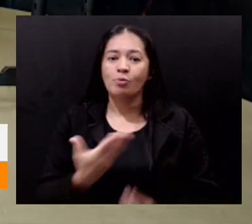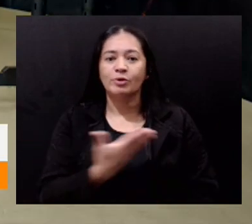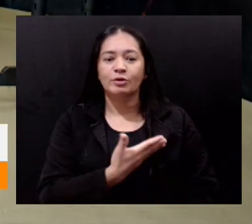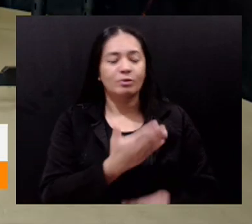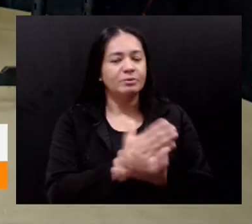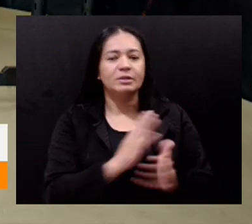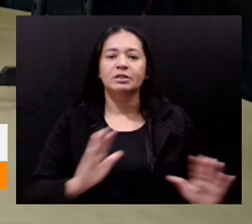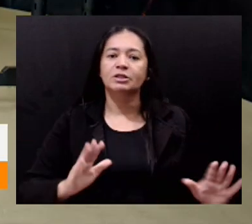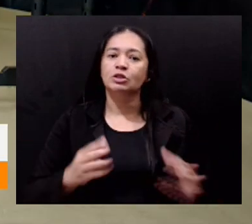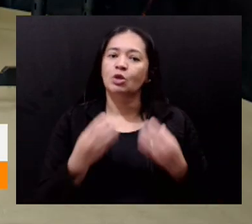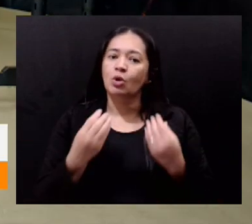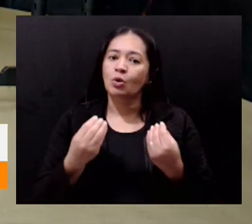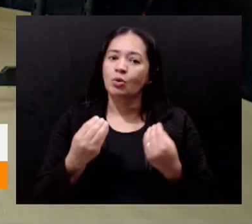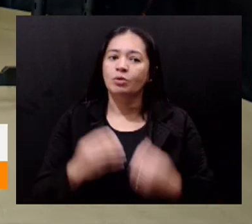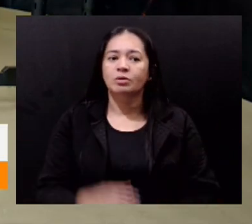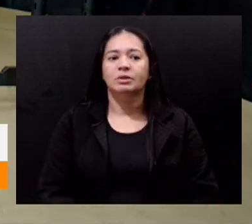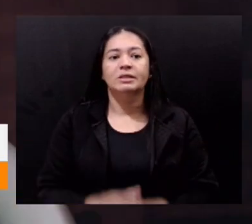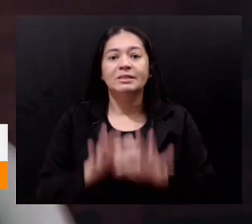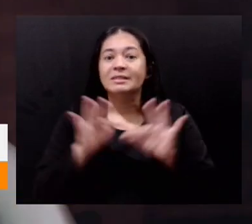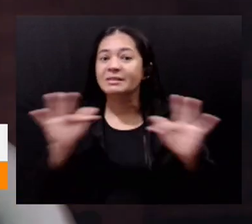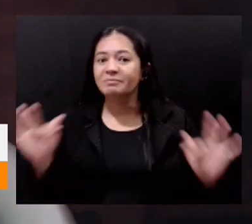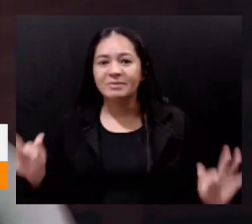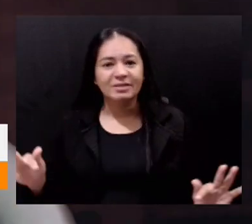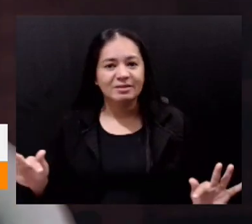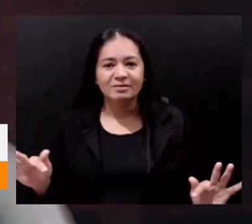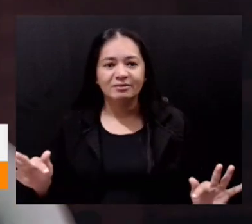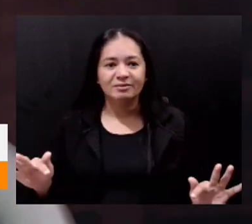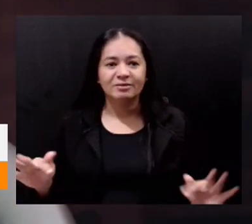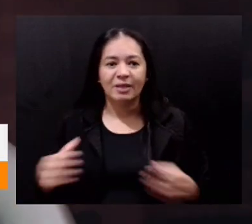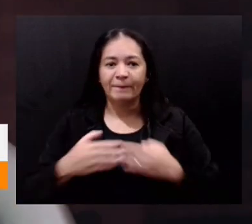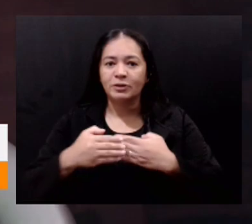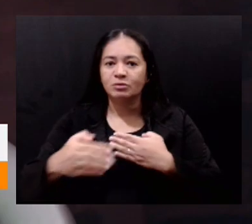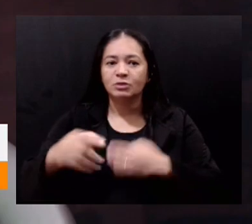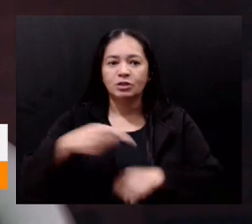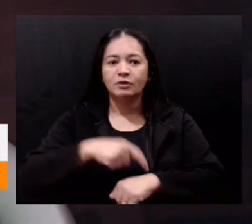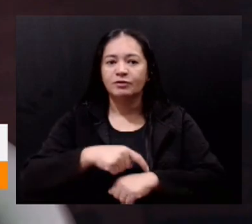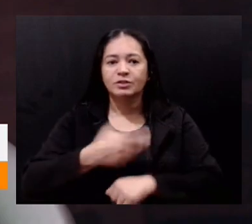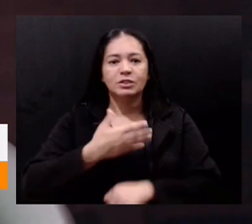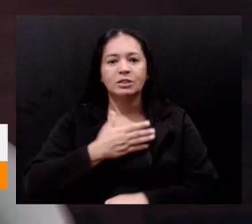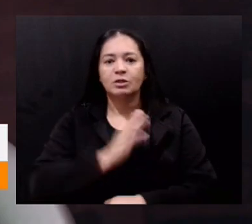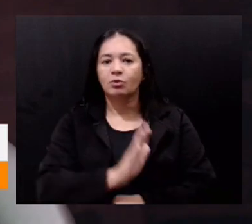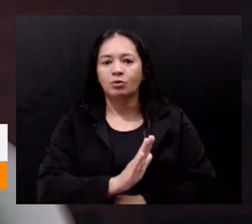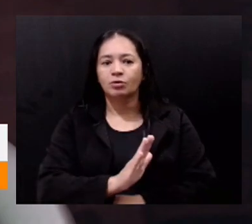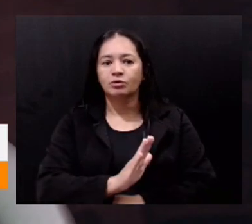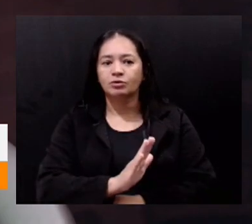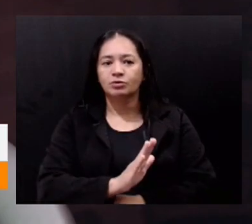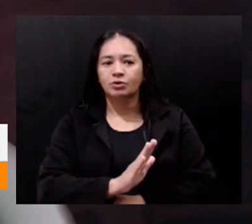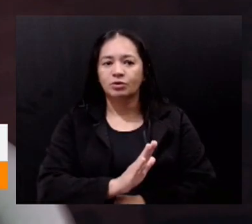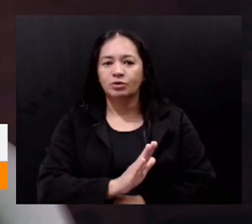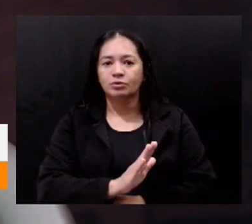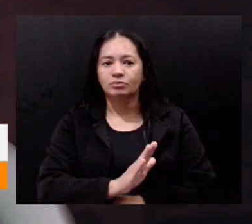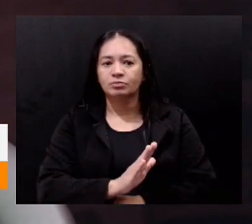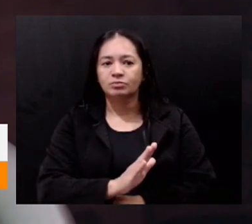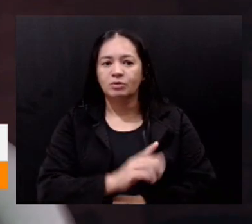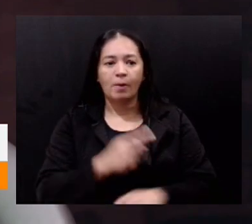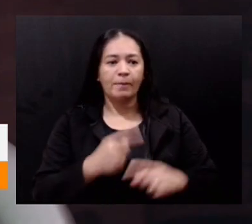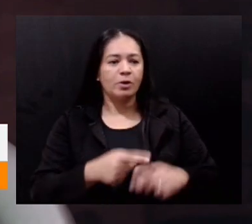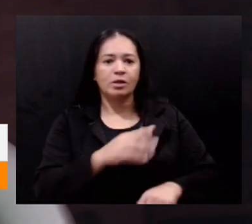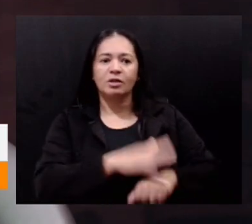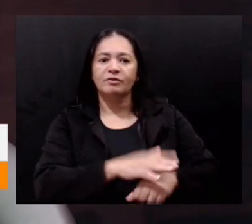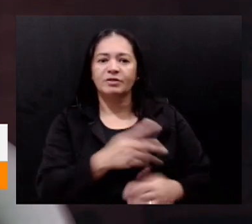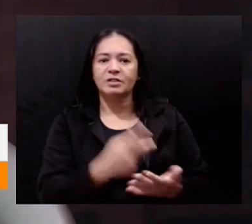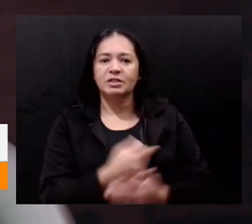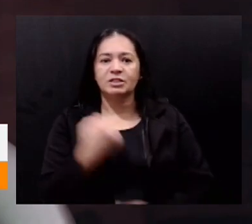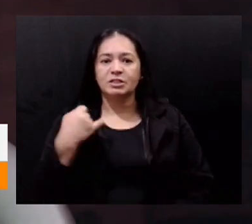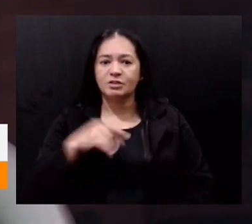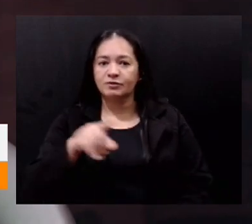Simples. como? Mas é simples. A partir do momento que você não gostou de algo, que você vai encerrar aquela amizade porque fez algo, se você chegar e conversar, você